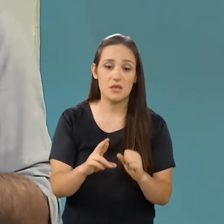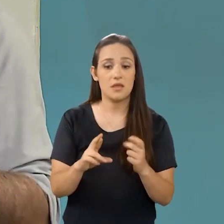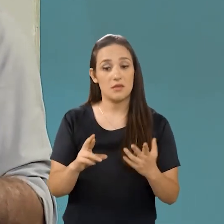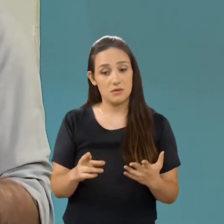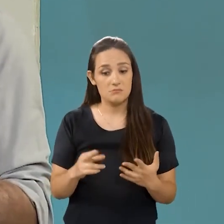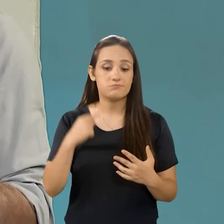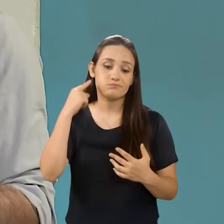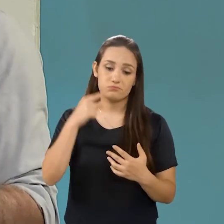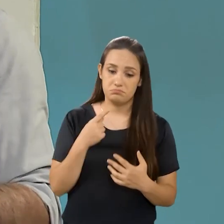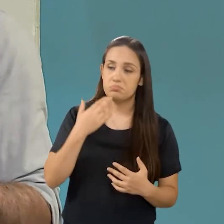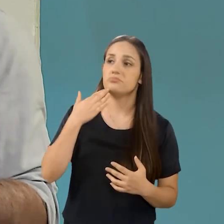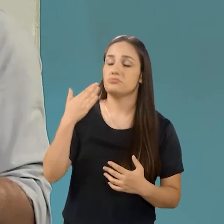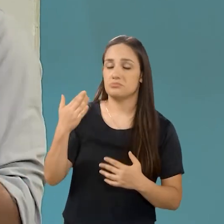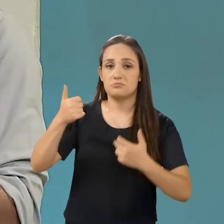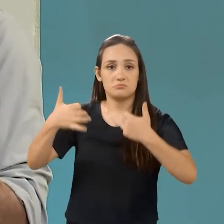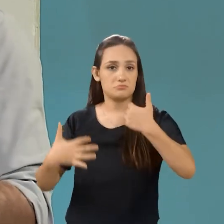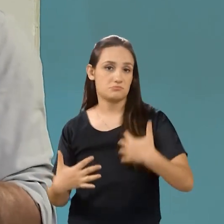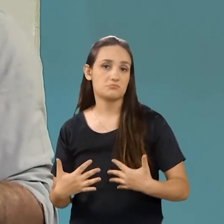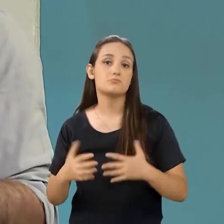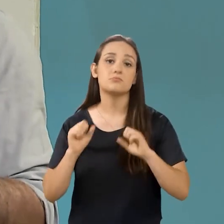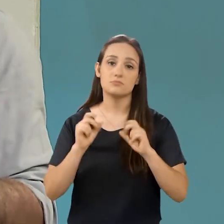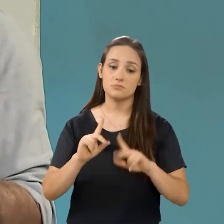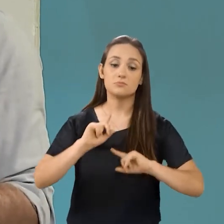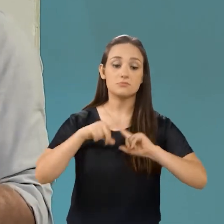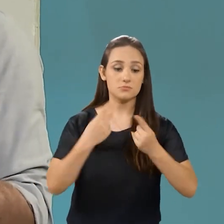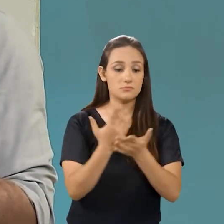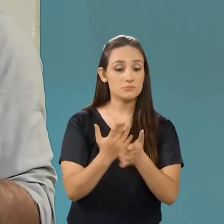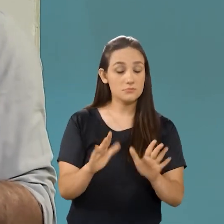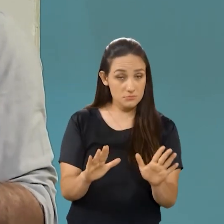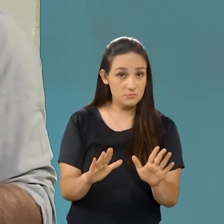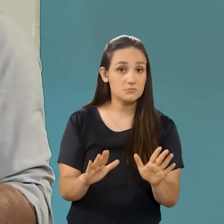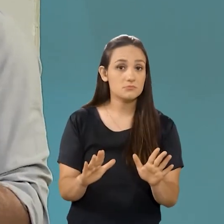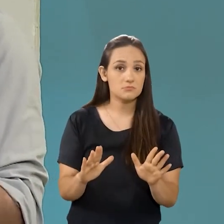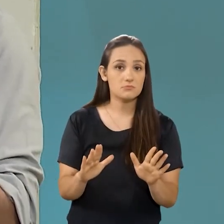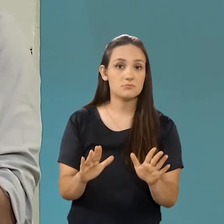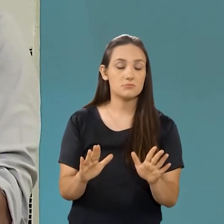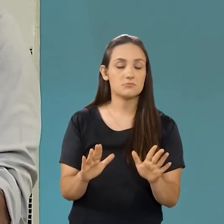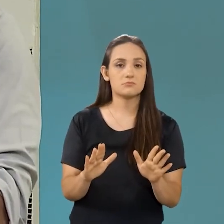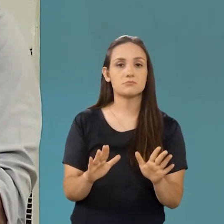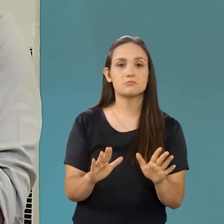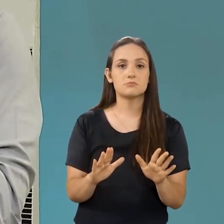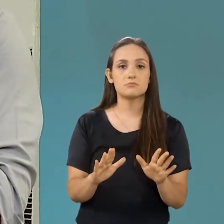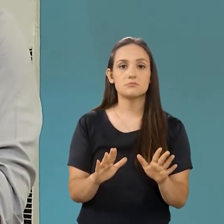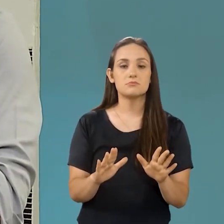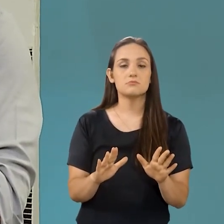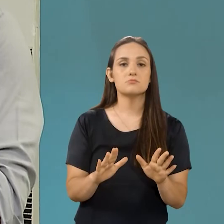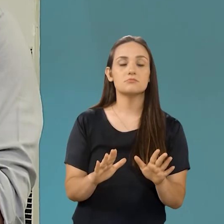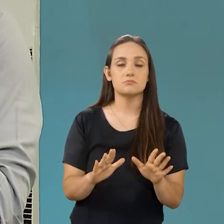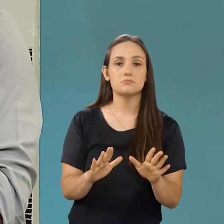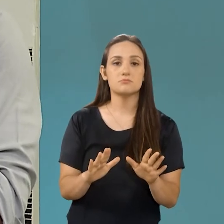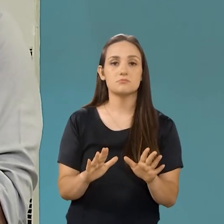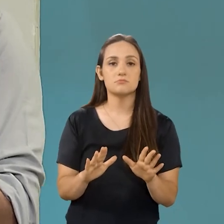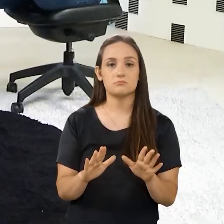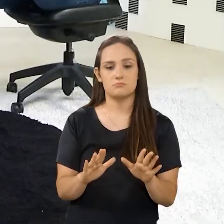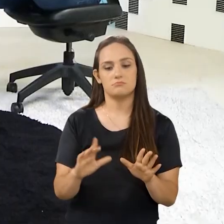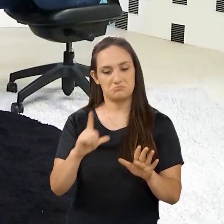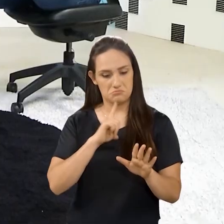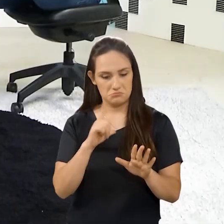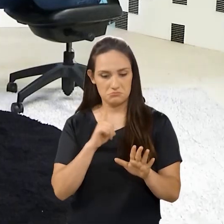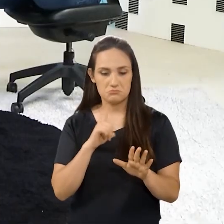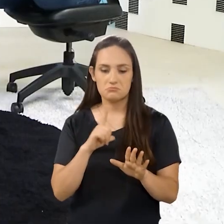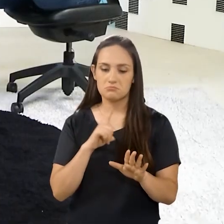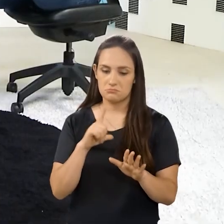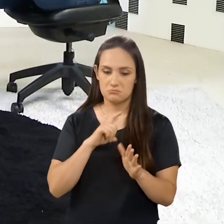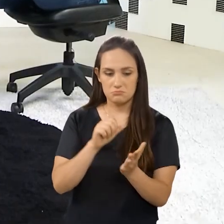esse autuado, isso, né? E ele... Então, após o julgamento desse auto de infração, desse processo, mantendo a procedência do auto de infração,